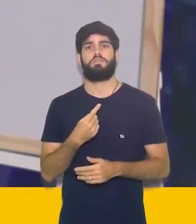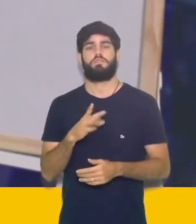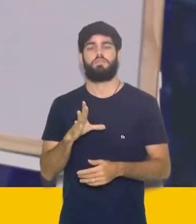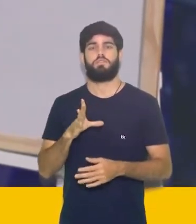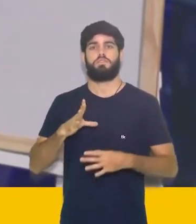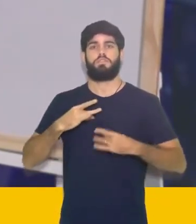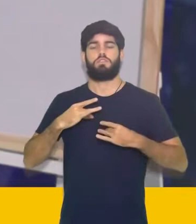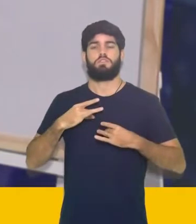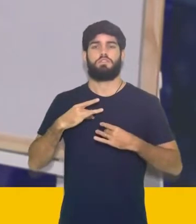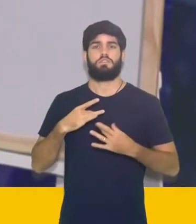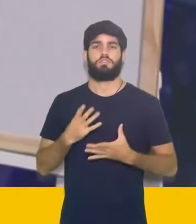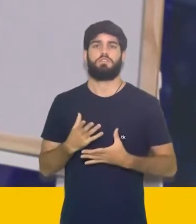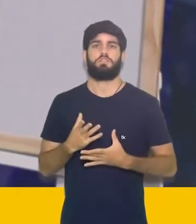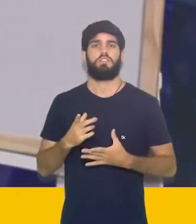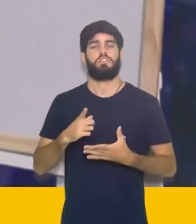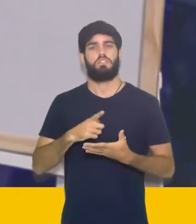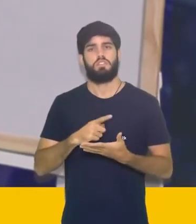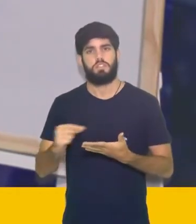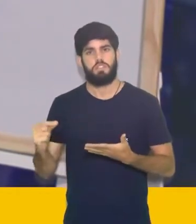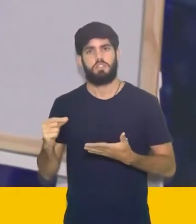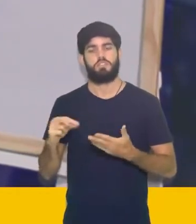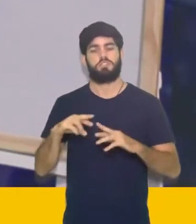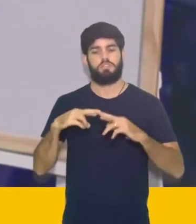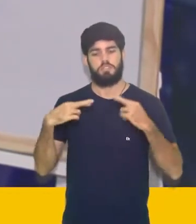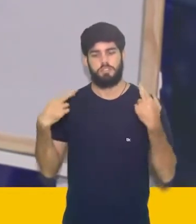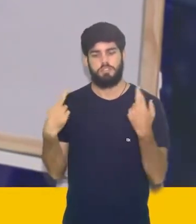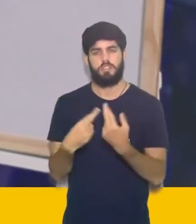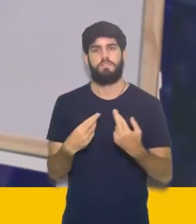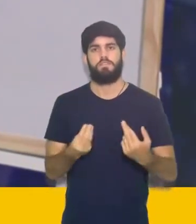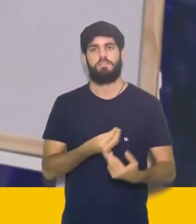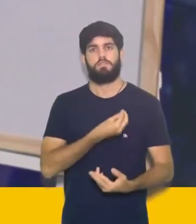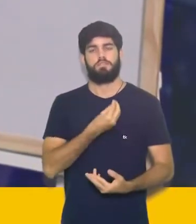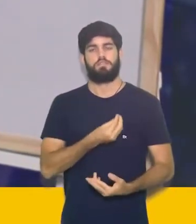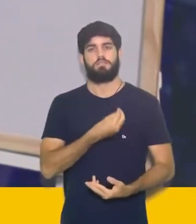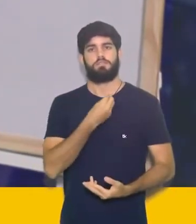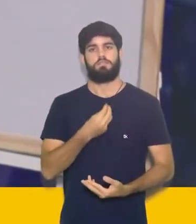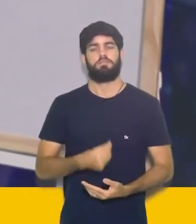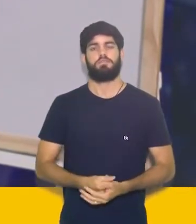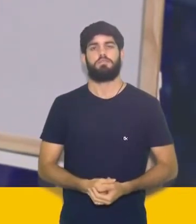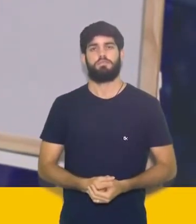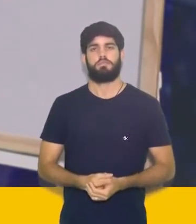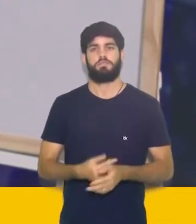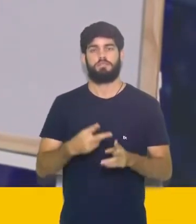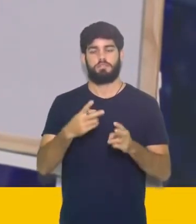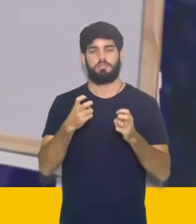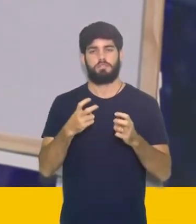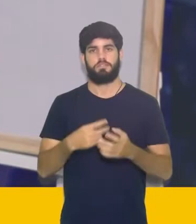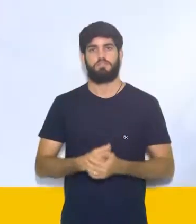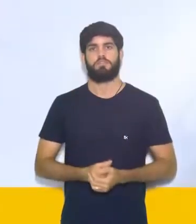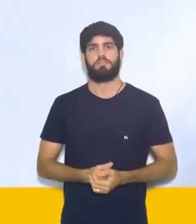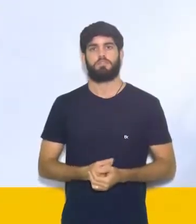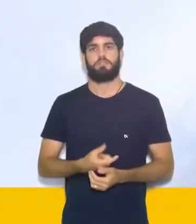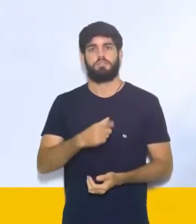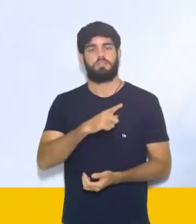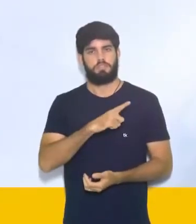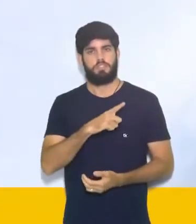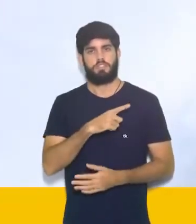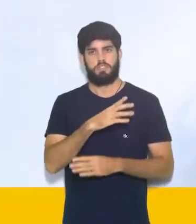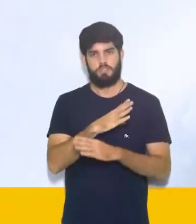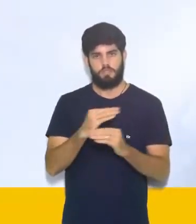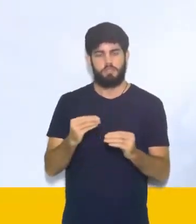nos contaminemos e saiamos dessa reunião vivos. Perceberam? Tinha